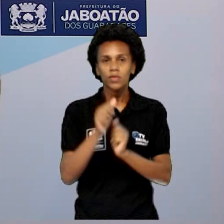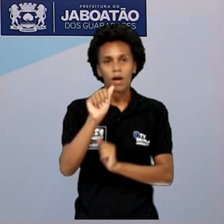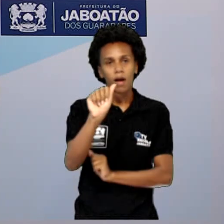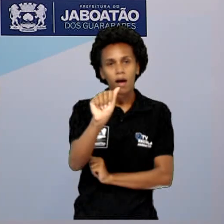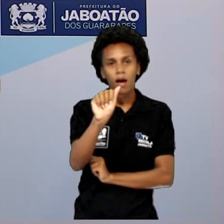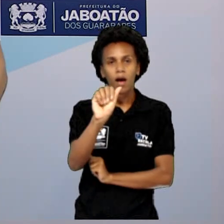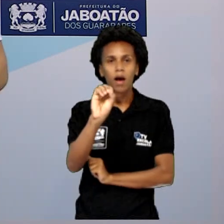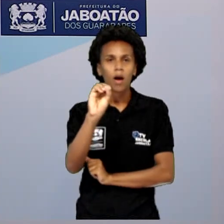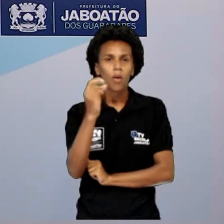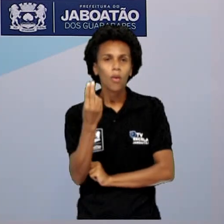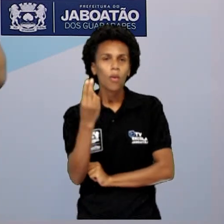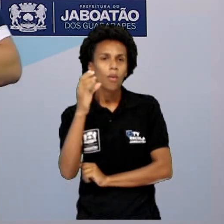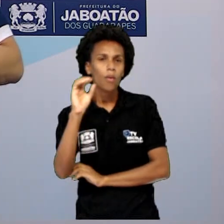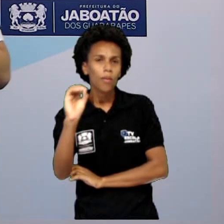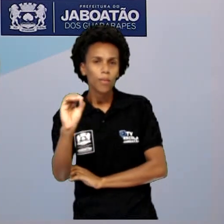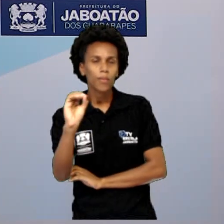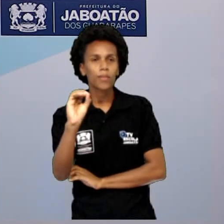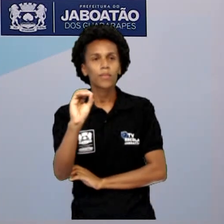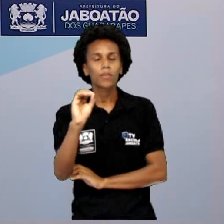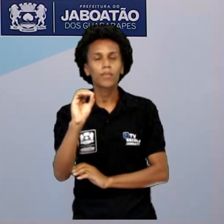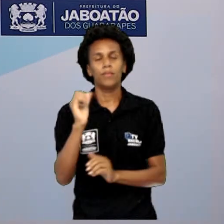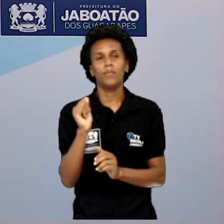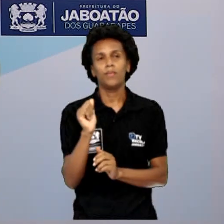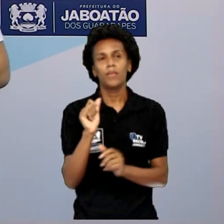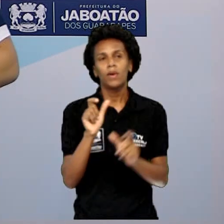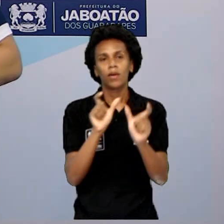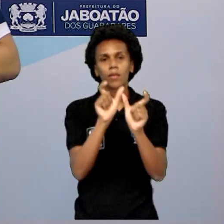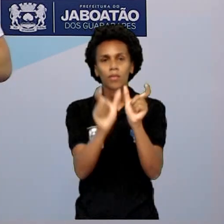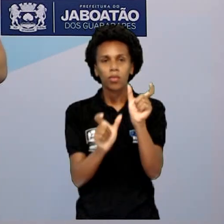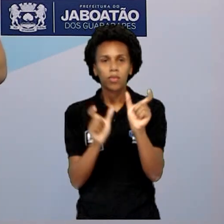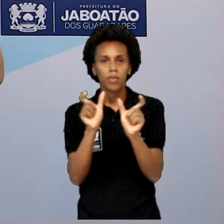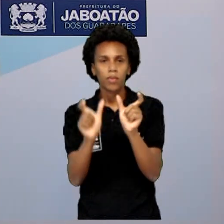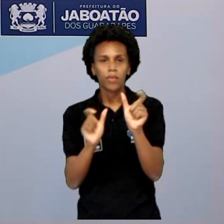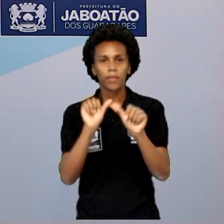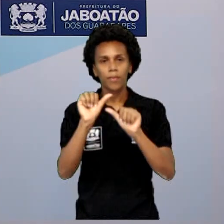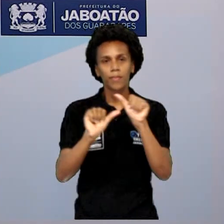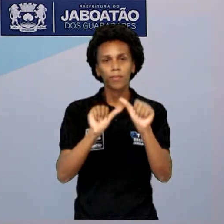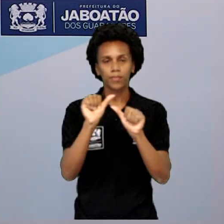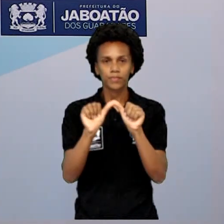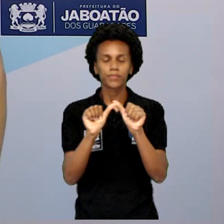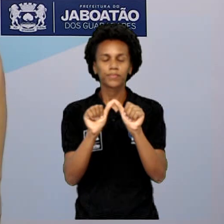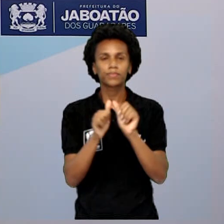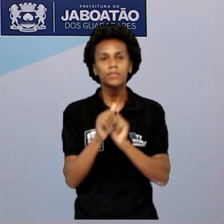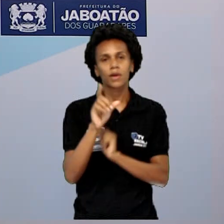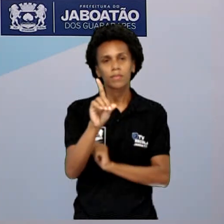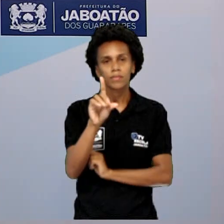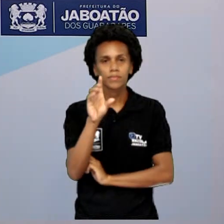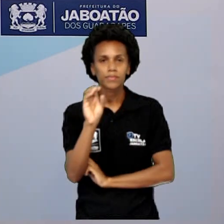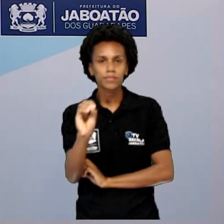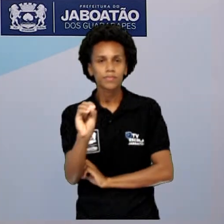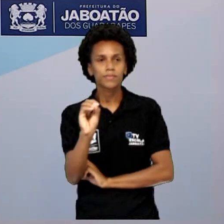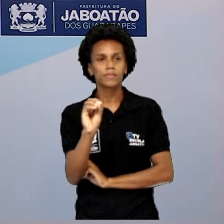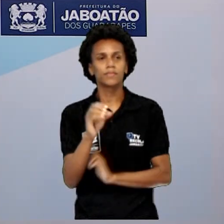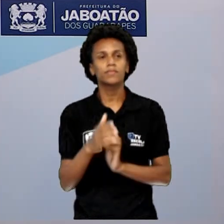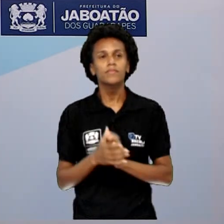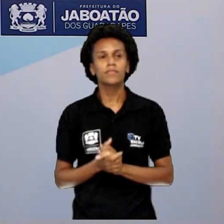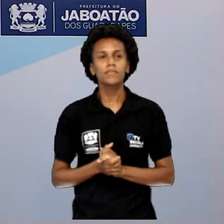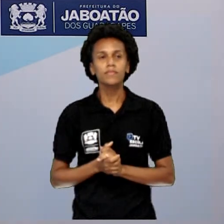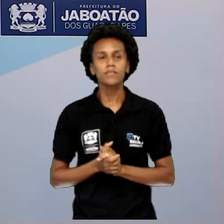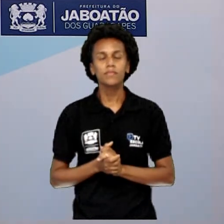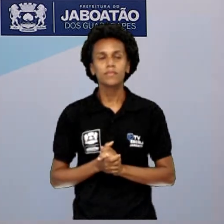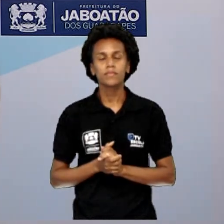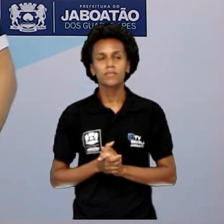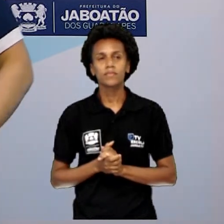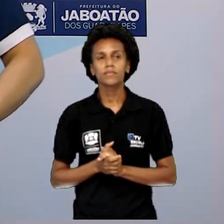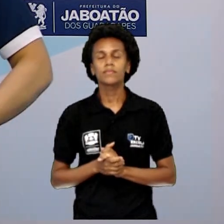derivação imprópria, que é quando uma palavra muda sua classe gramatical sem ter nenhum prejuízo estrutural. Não levando em conta o